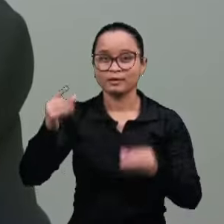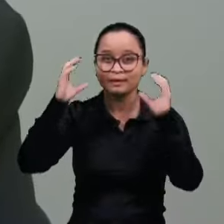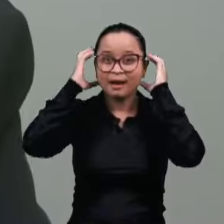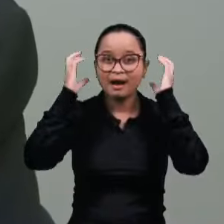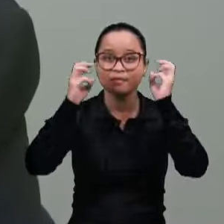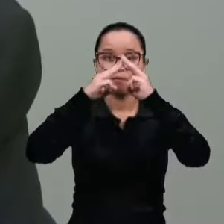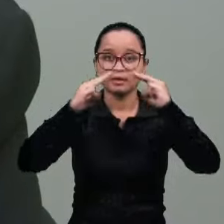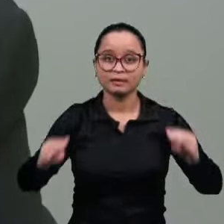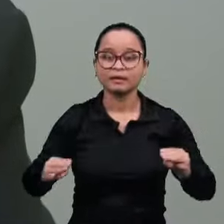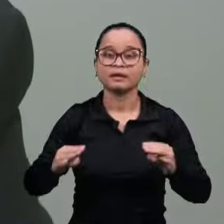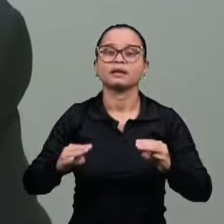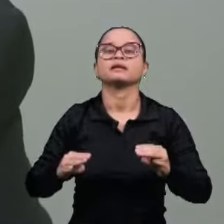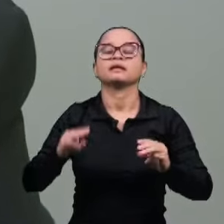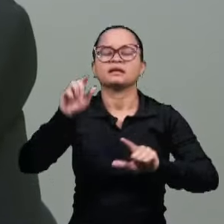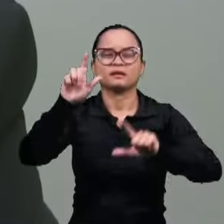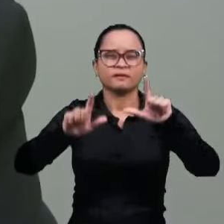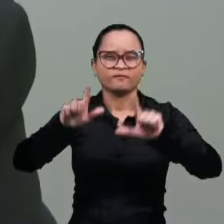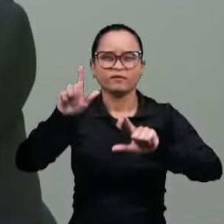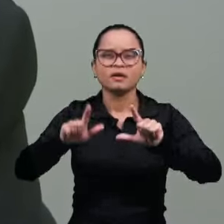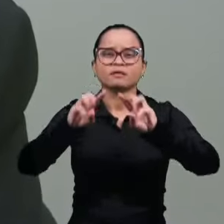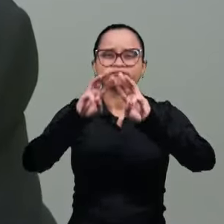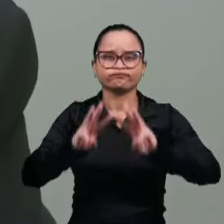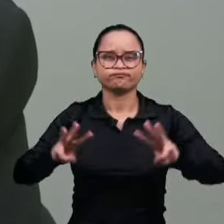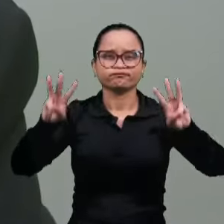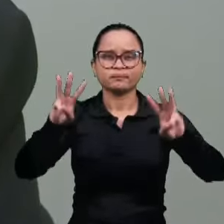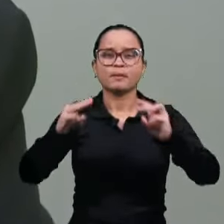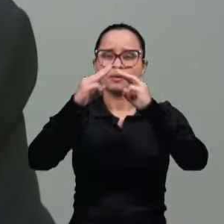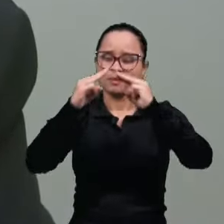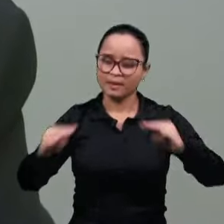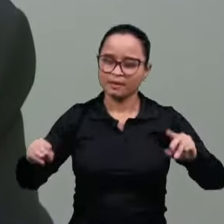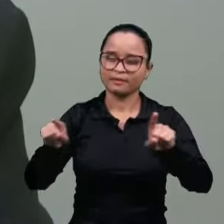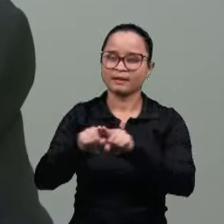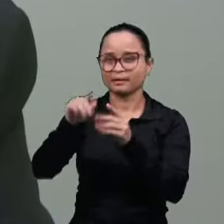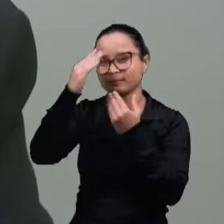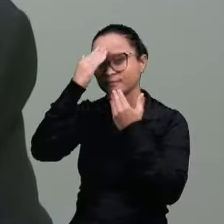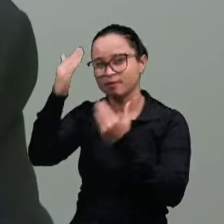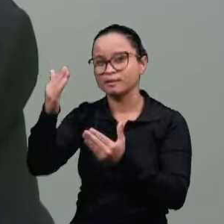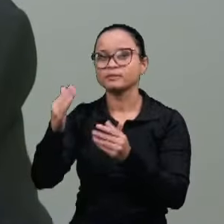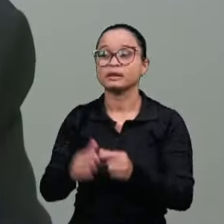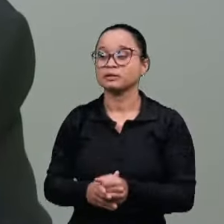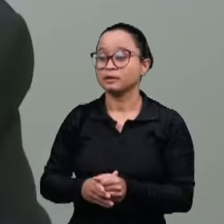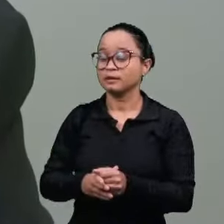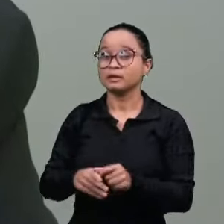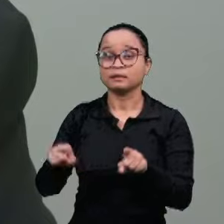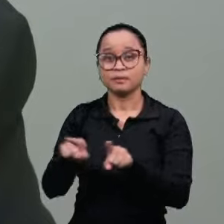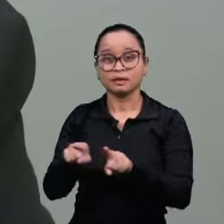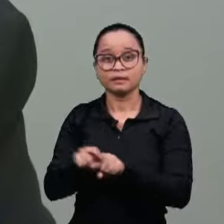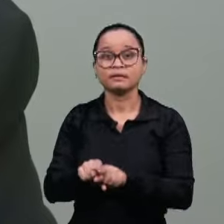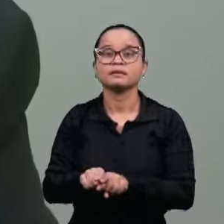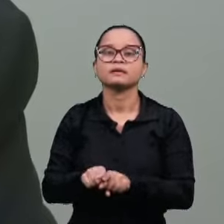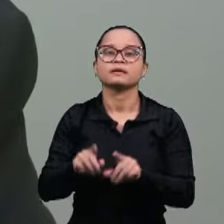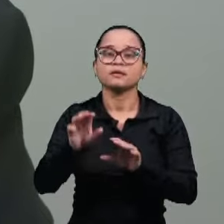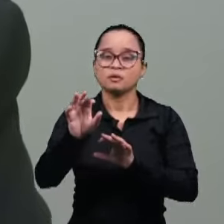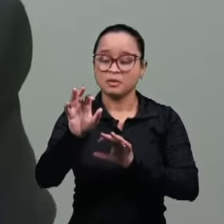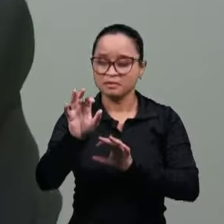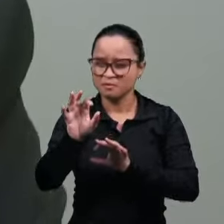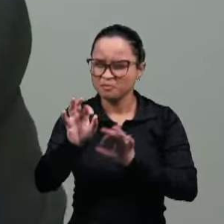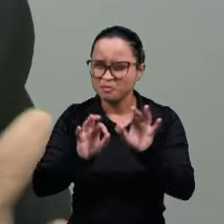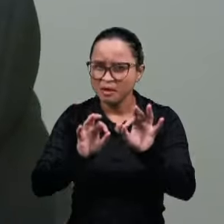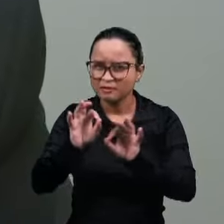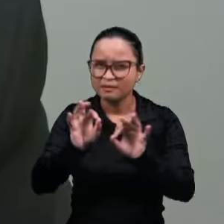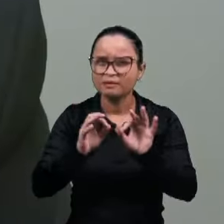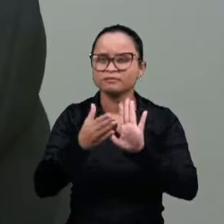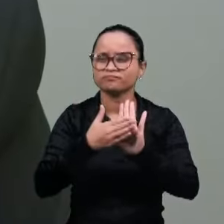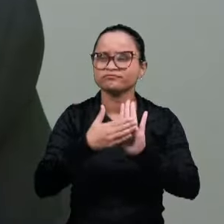TV Web Manaim Satélite, agradecemos a presença do senhor aqui nesse projeto, nessa dinâmica que nós temos aqui, a partir das 7h30, o pastor